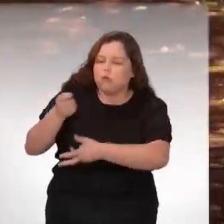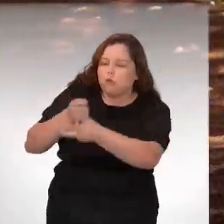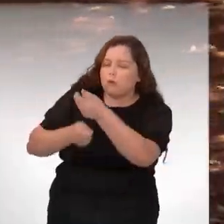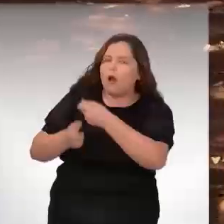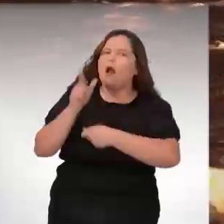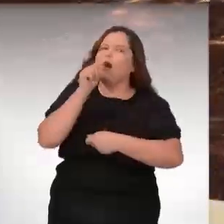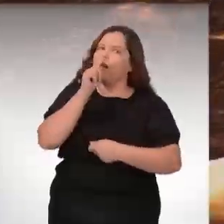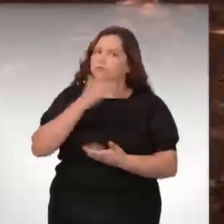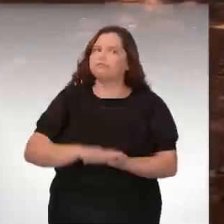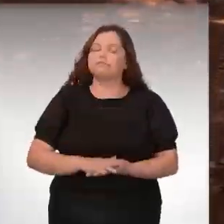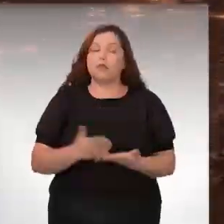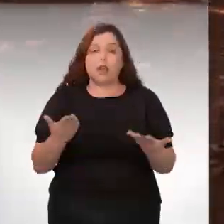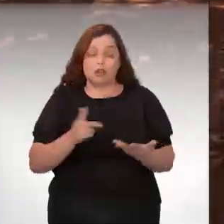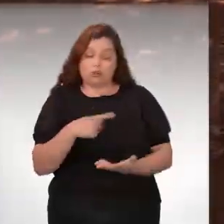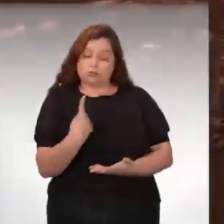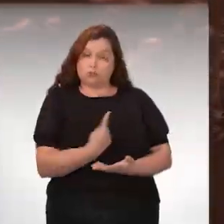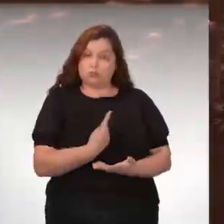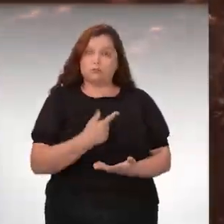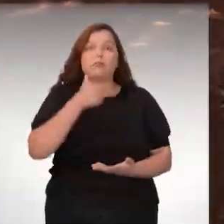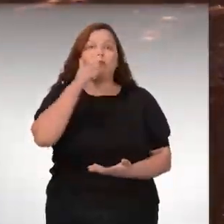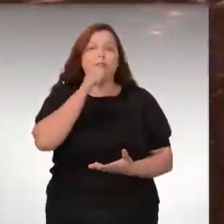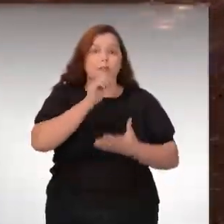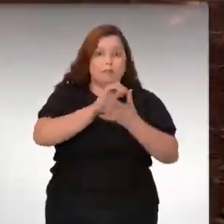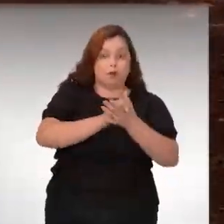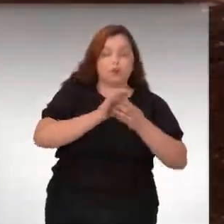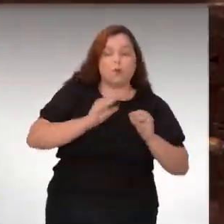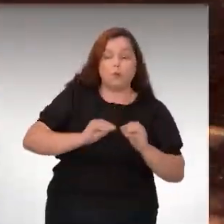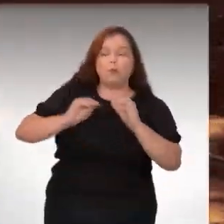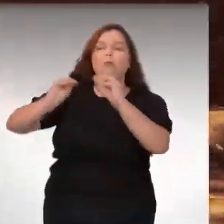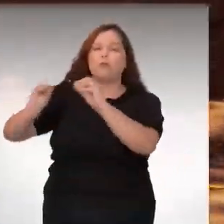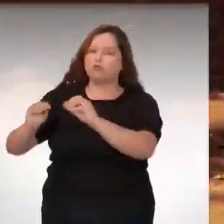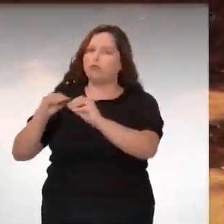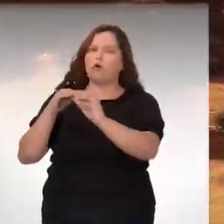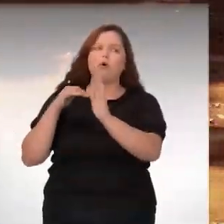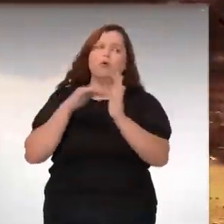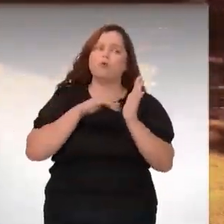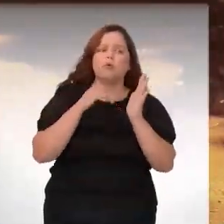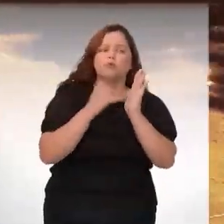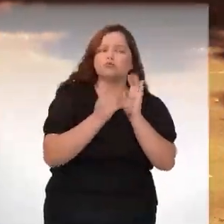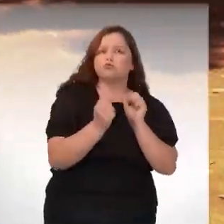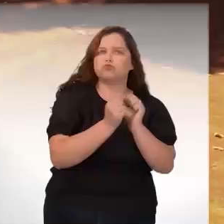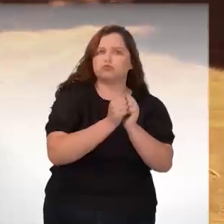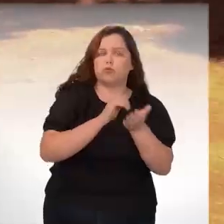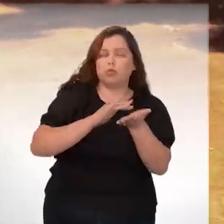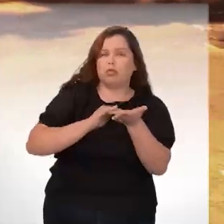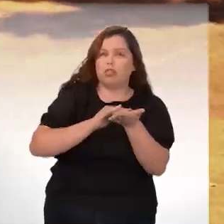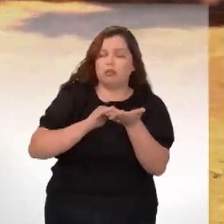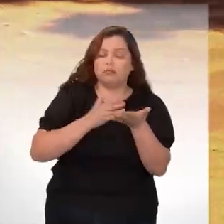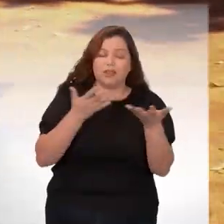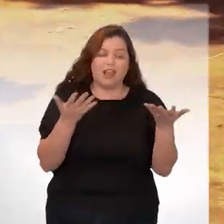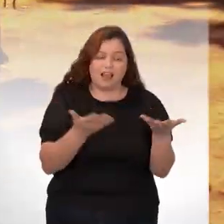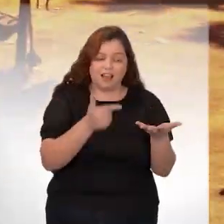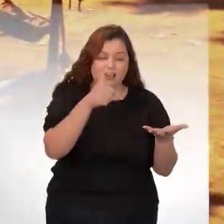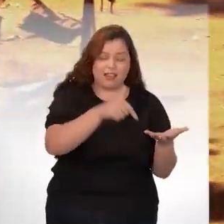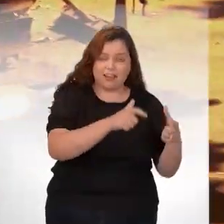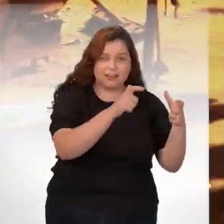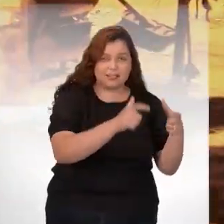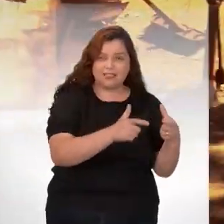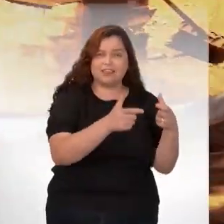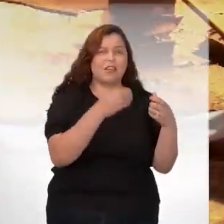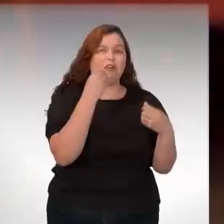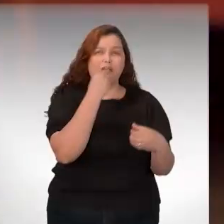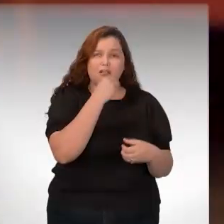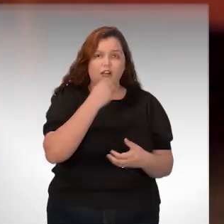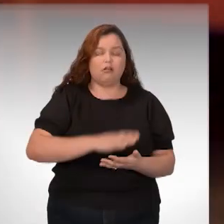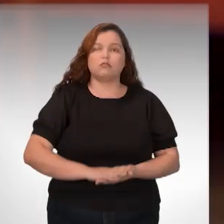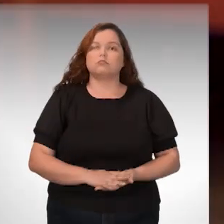aqui sozinho. A esposa se mudou para a cidade ao lado com outros ciganos que não aguentavam mais viver nas condições precárias do